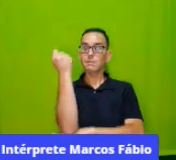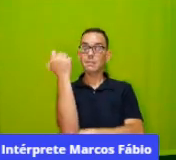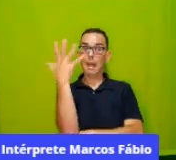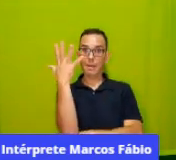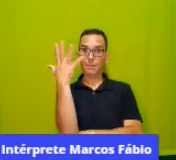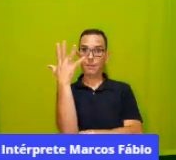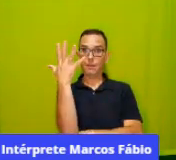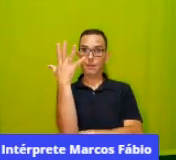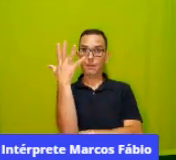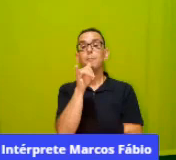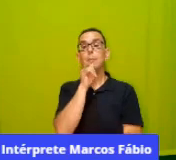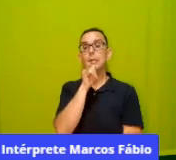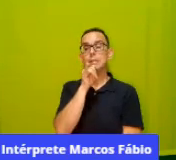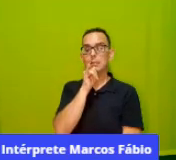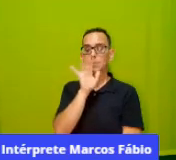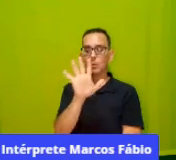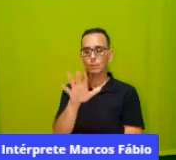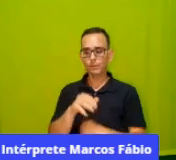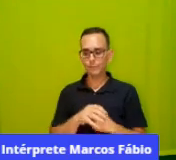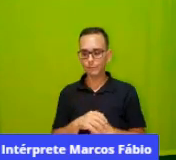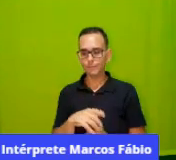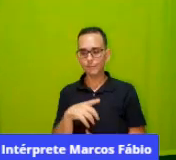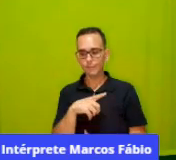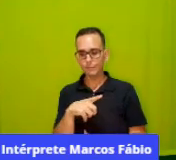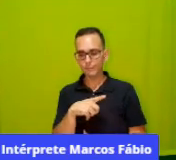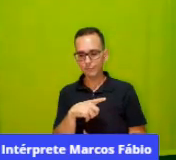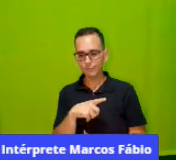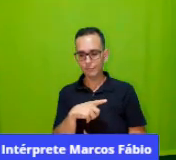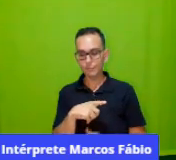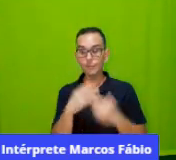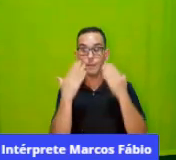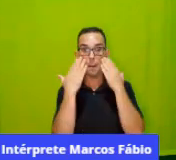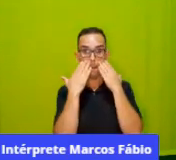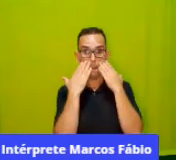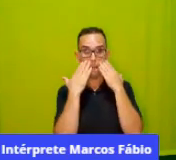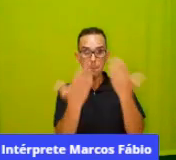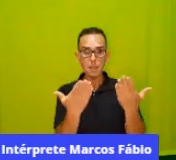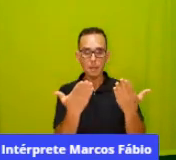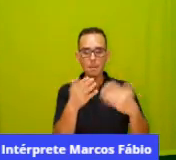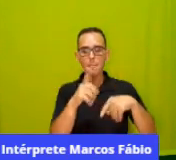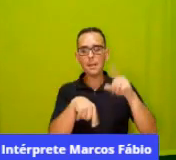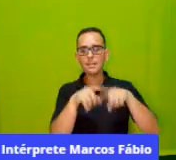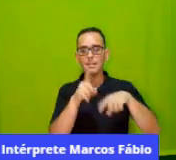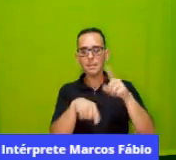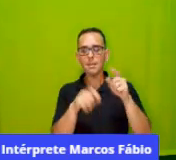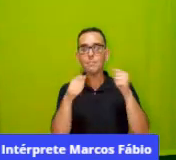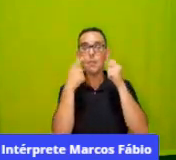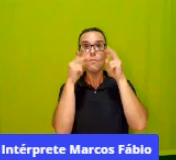imagem. E aí nós vamos colocar aqui, ó. Porque aí ele vai ter